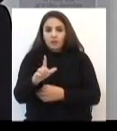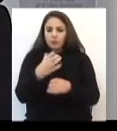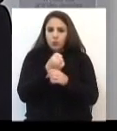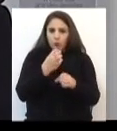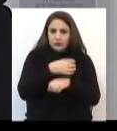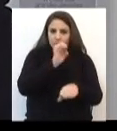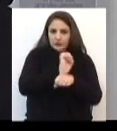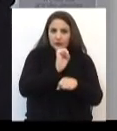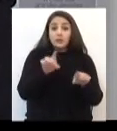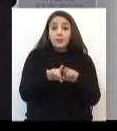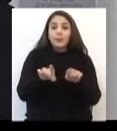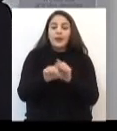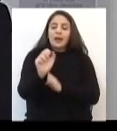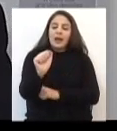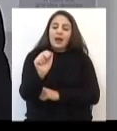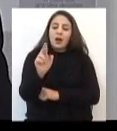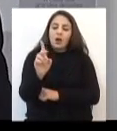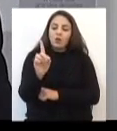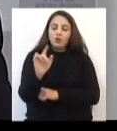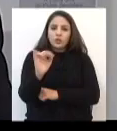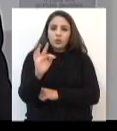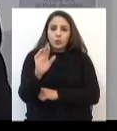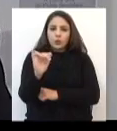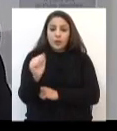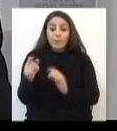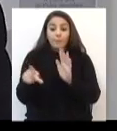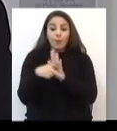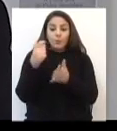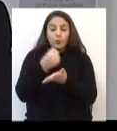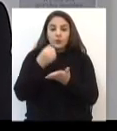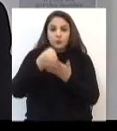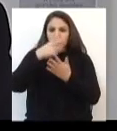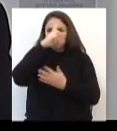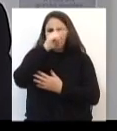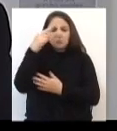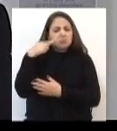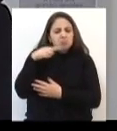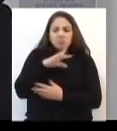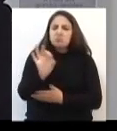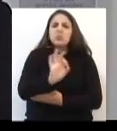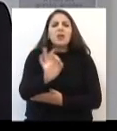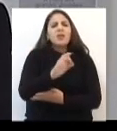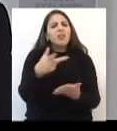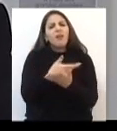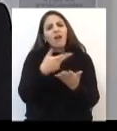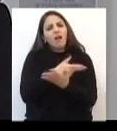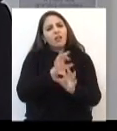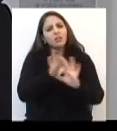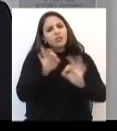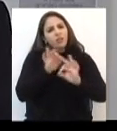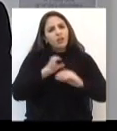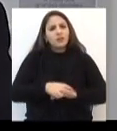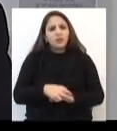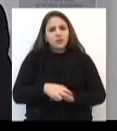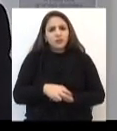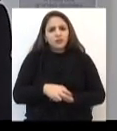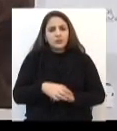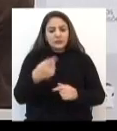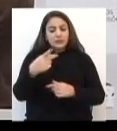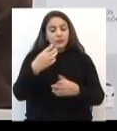Auditoria Municipal, que auditam todos os contratos dos municípios, e não foi constatado nada de excepcional, nada de errado